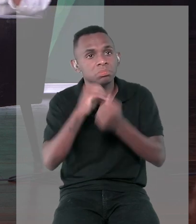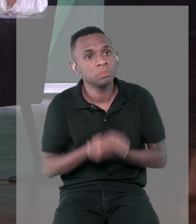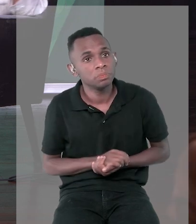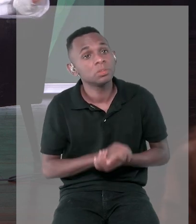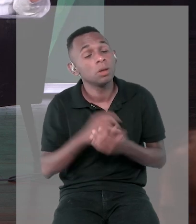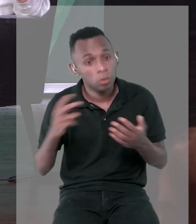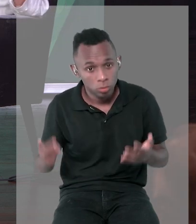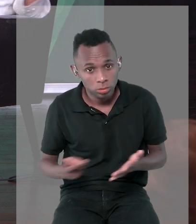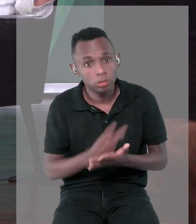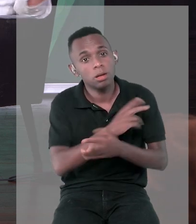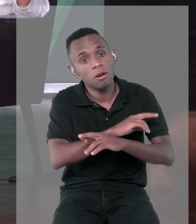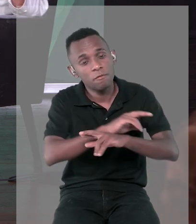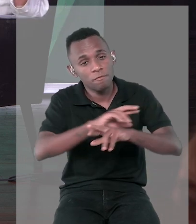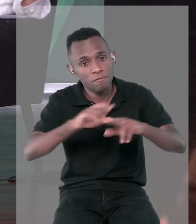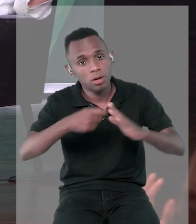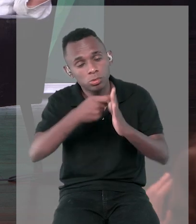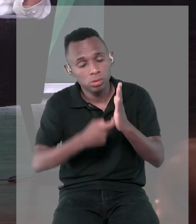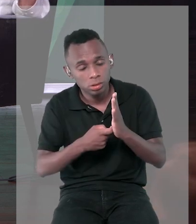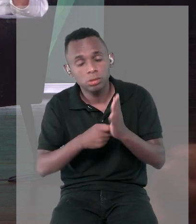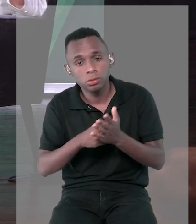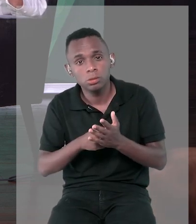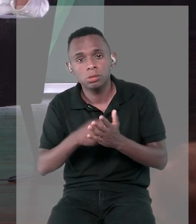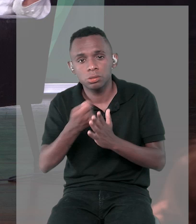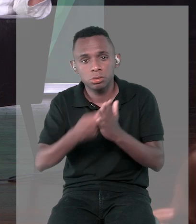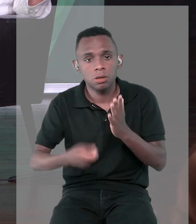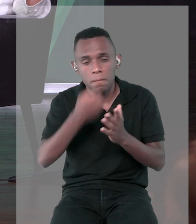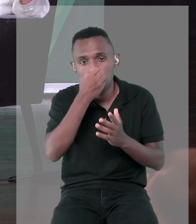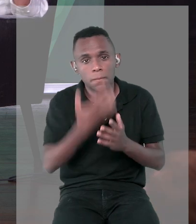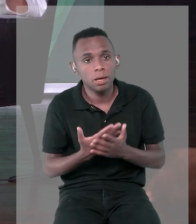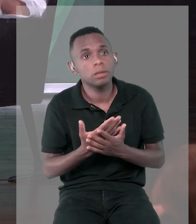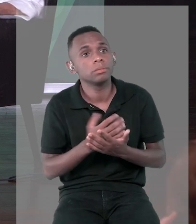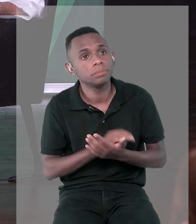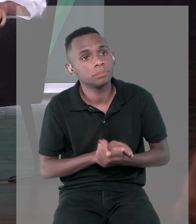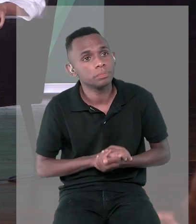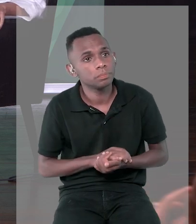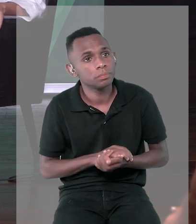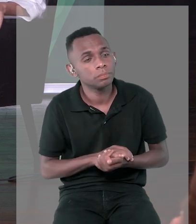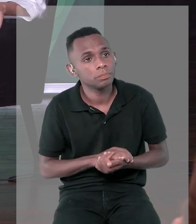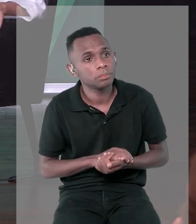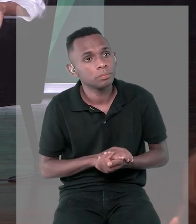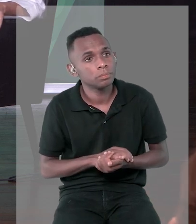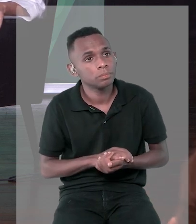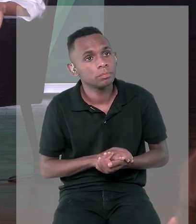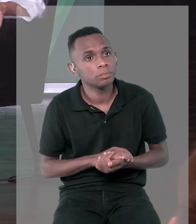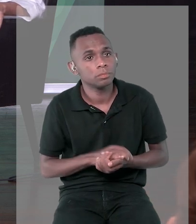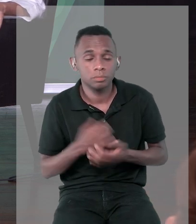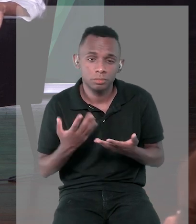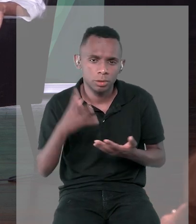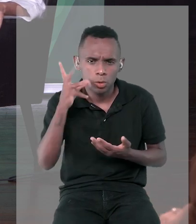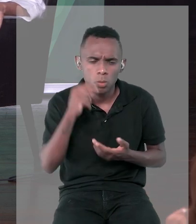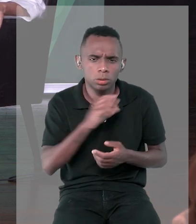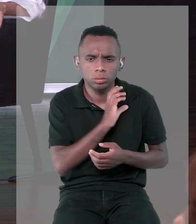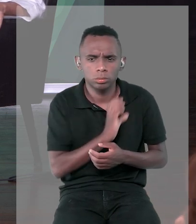Né? E isso acontece com vários textos, né, bem escritos, né, que estão aí também. Né? Eu acho que a Clarice,